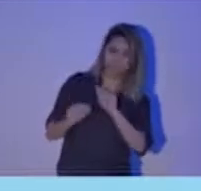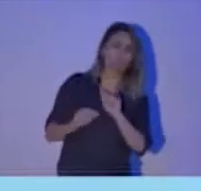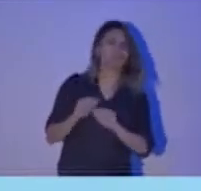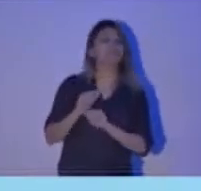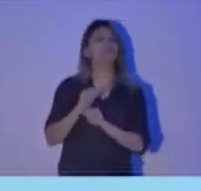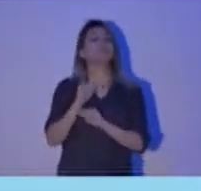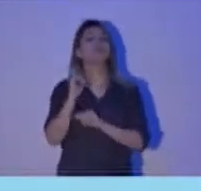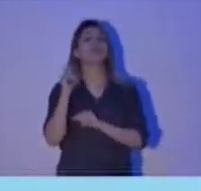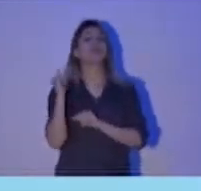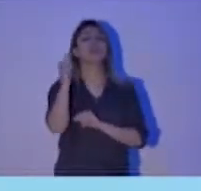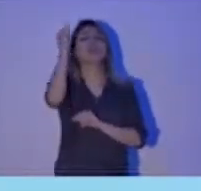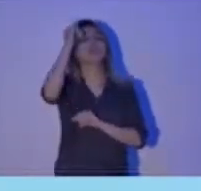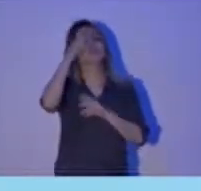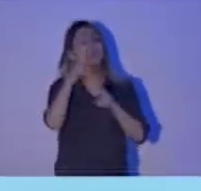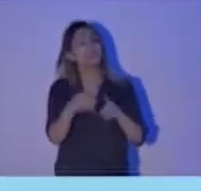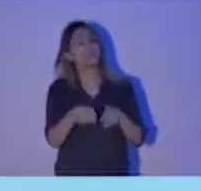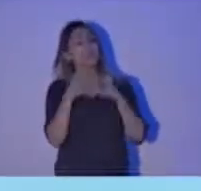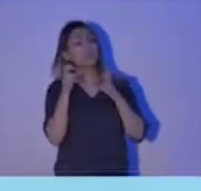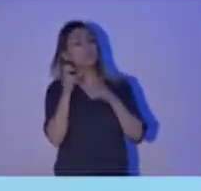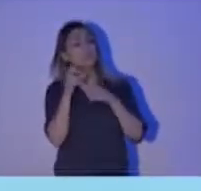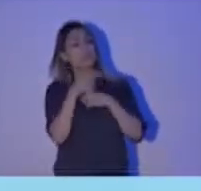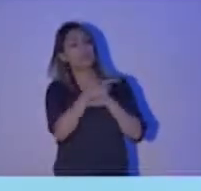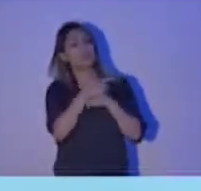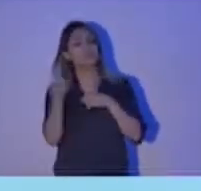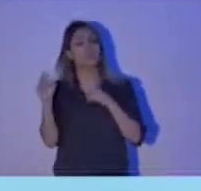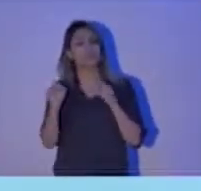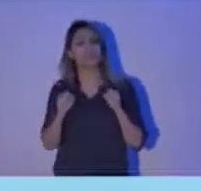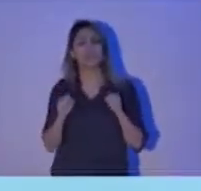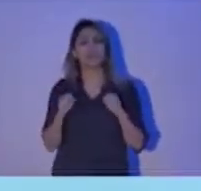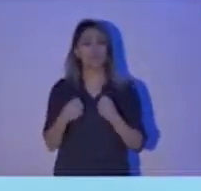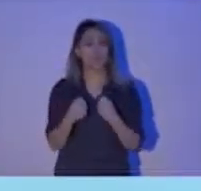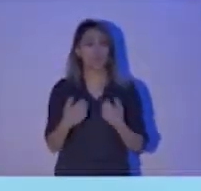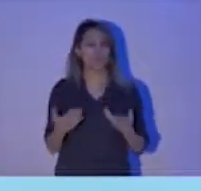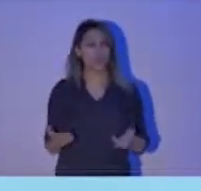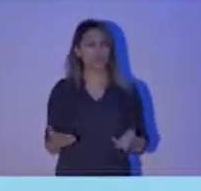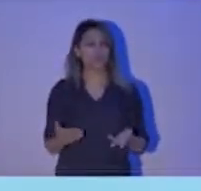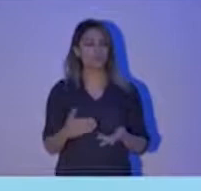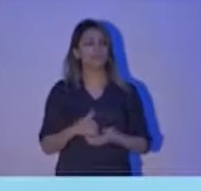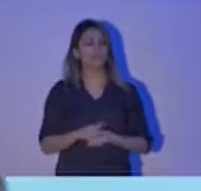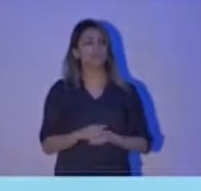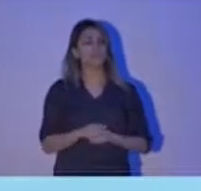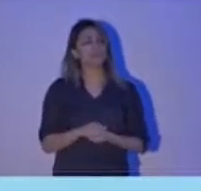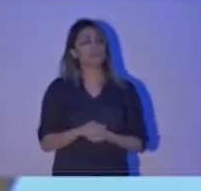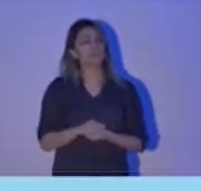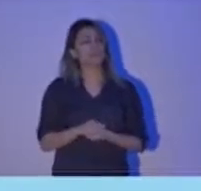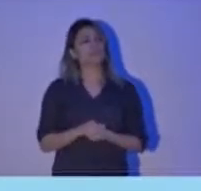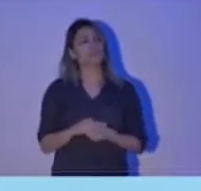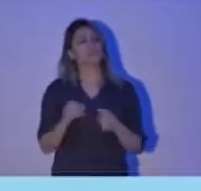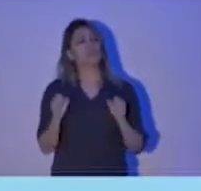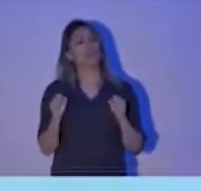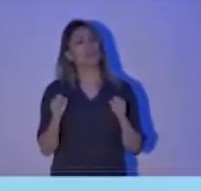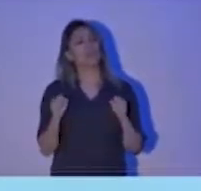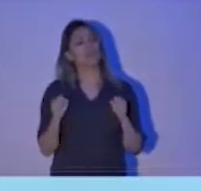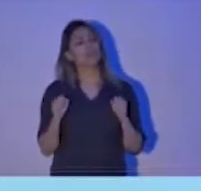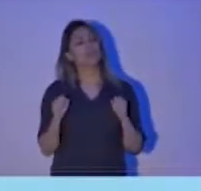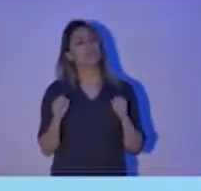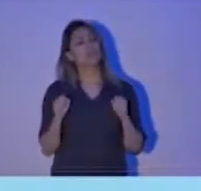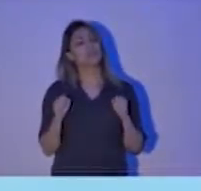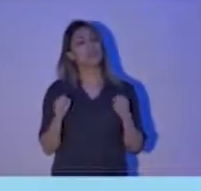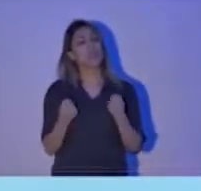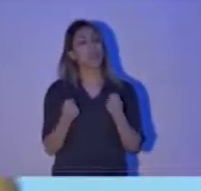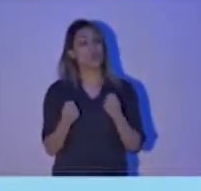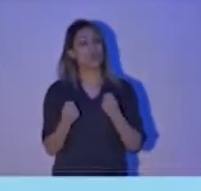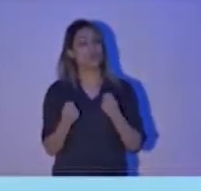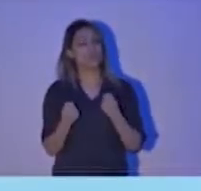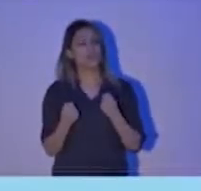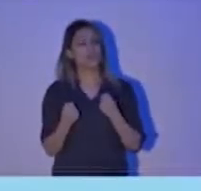aqui está sendo representado hoje. O esforço, e permita-me chamá-la de